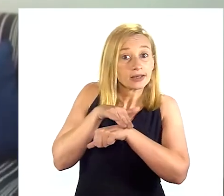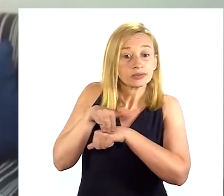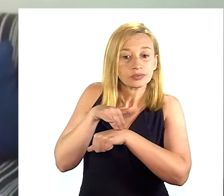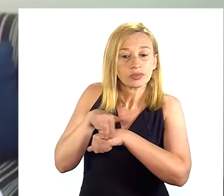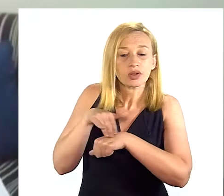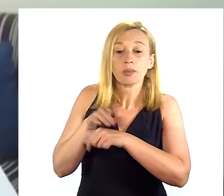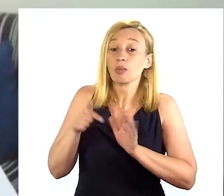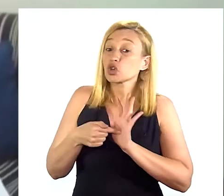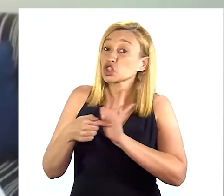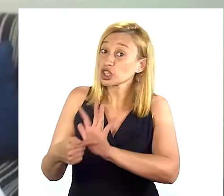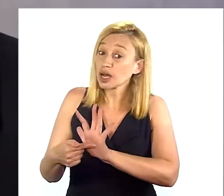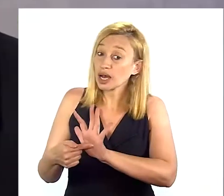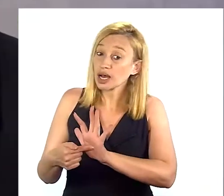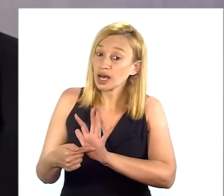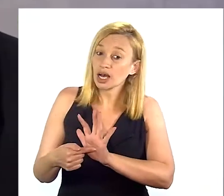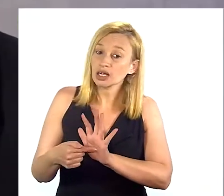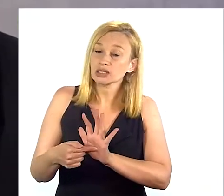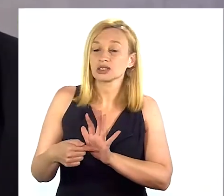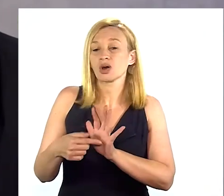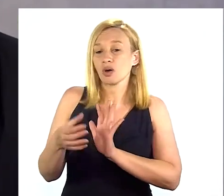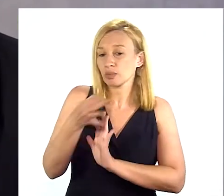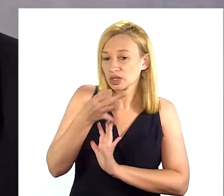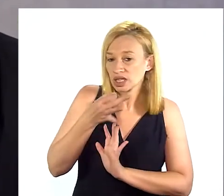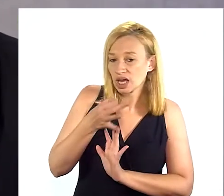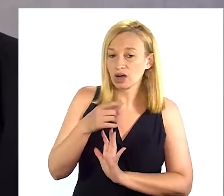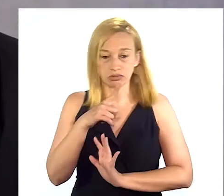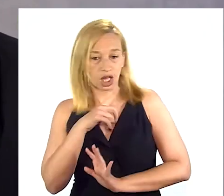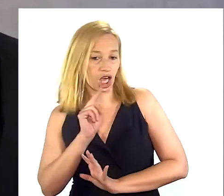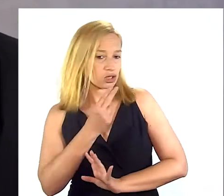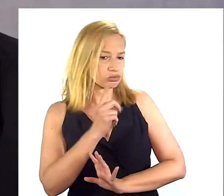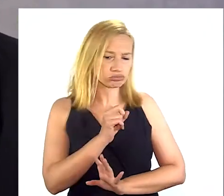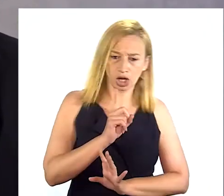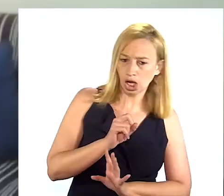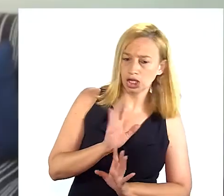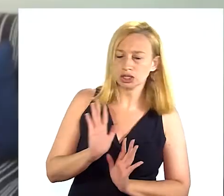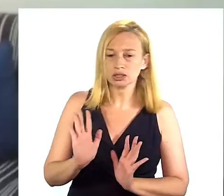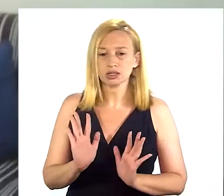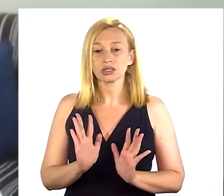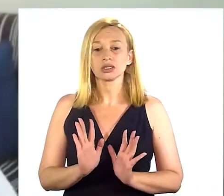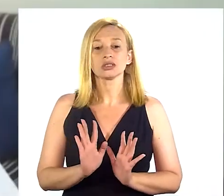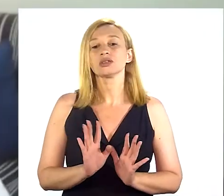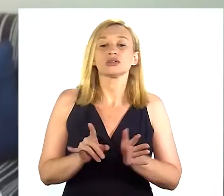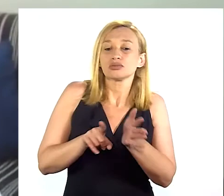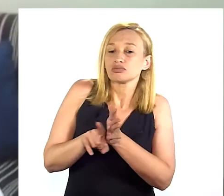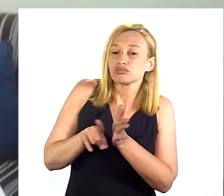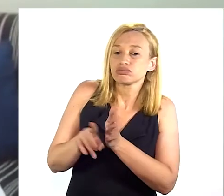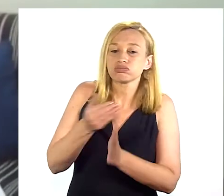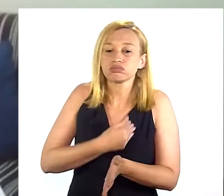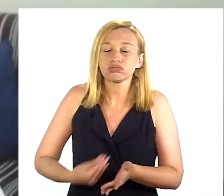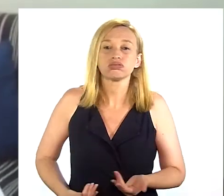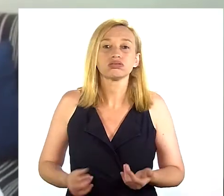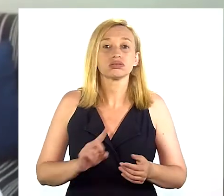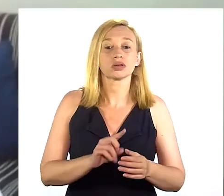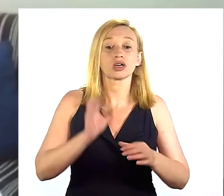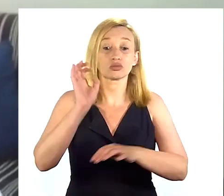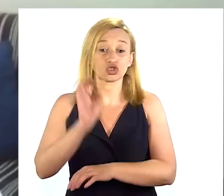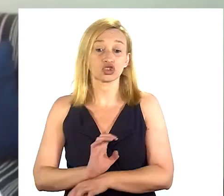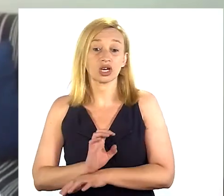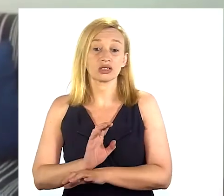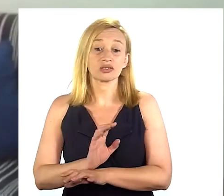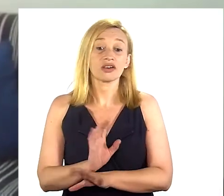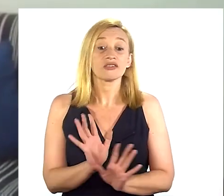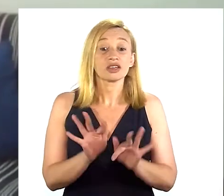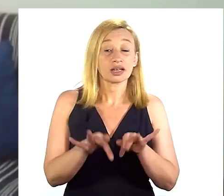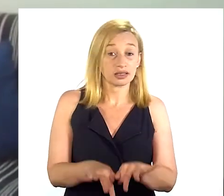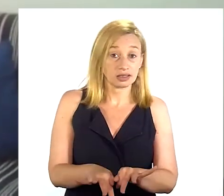concessionários para conversar, mostrar, tem sugestões, não tem, a mesma coisa nas consultas